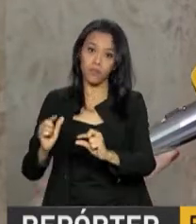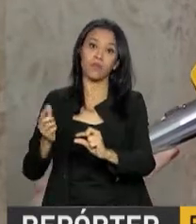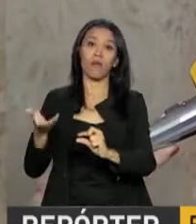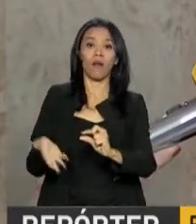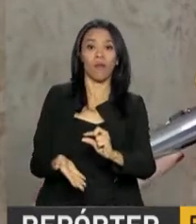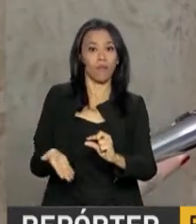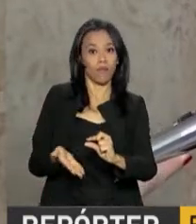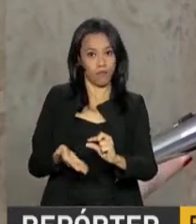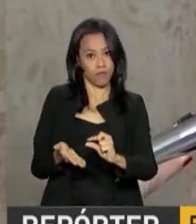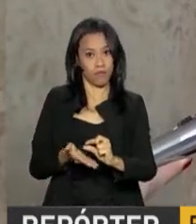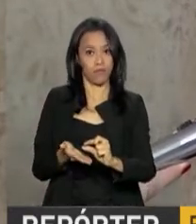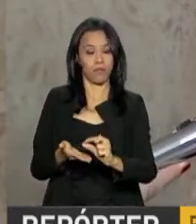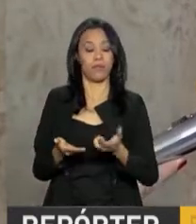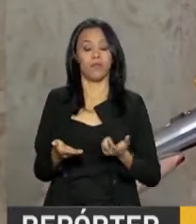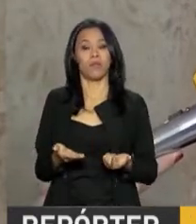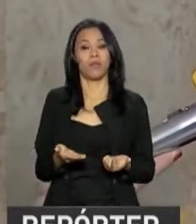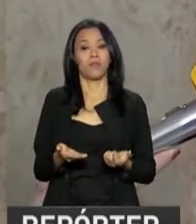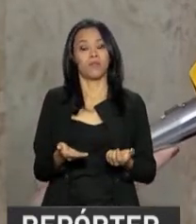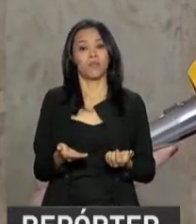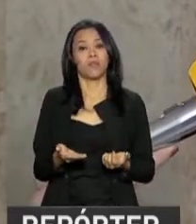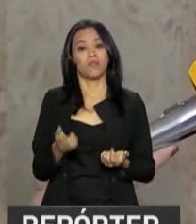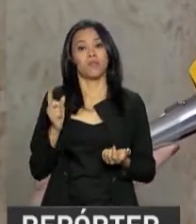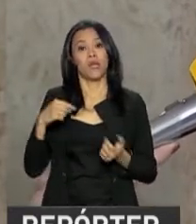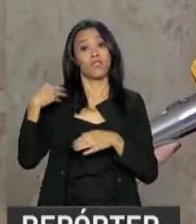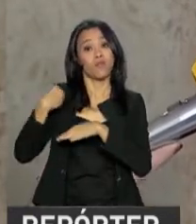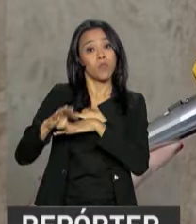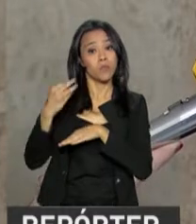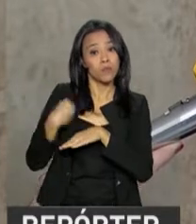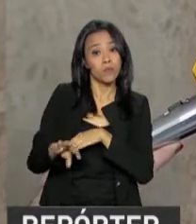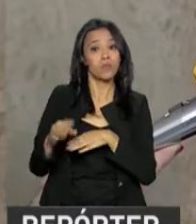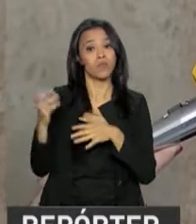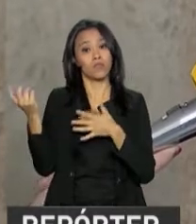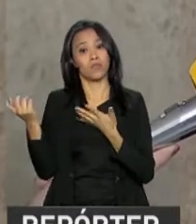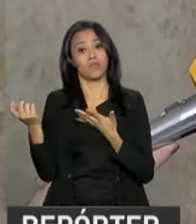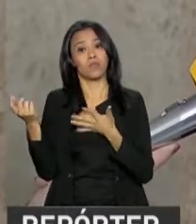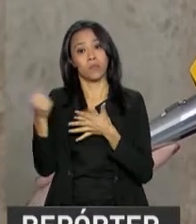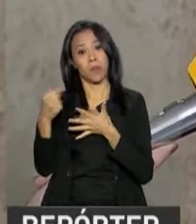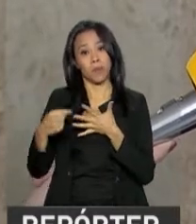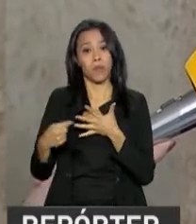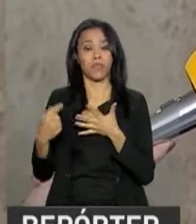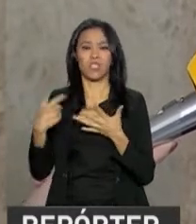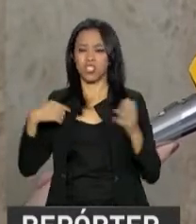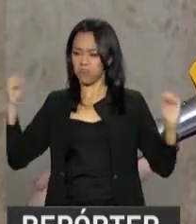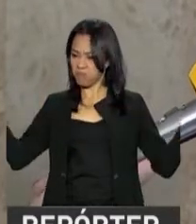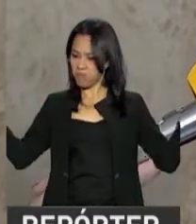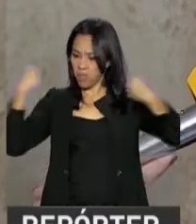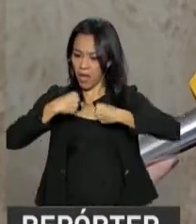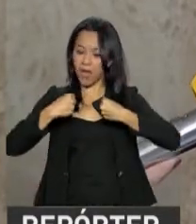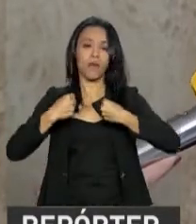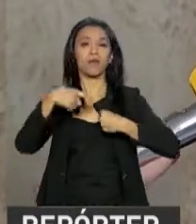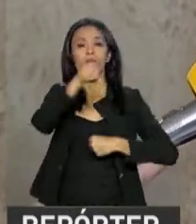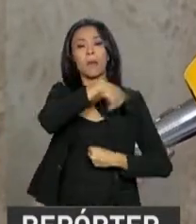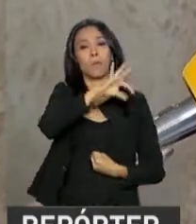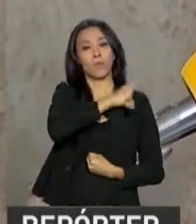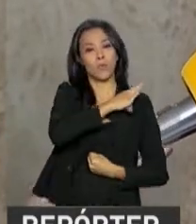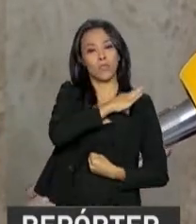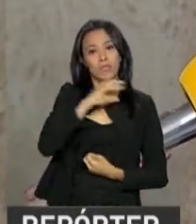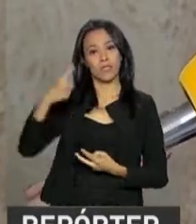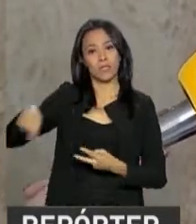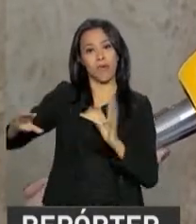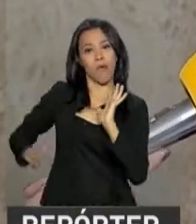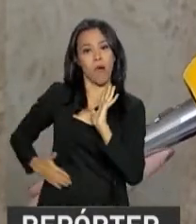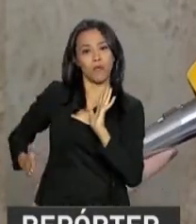agora a fora a questão dos indicadores de confronto entre bandidos e policiais isso realmente